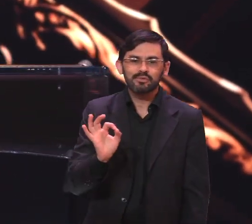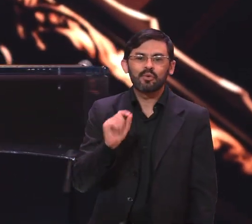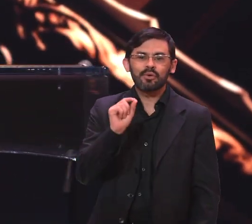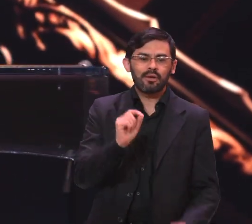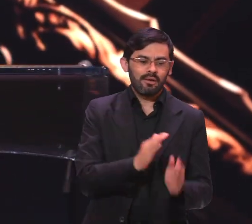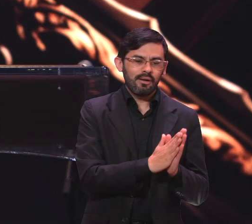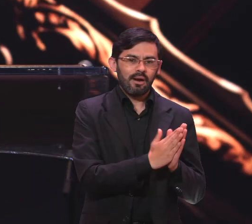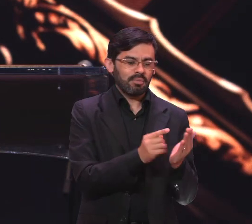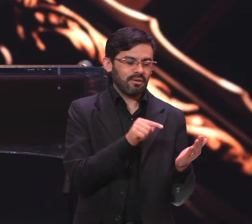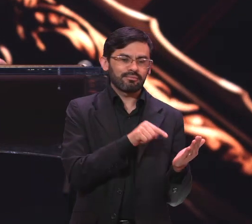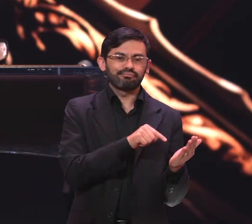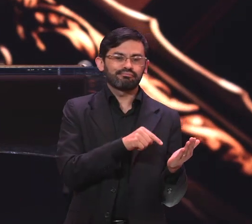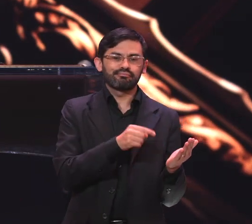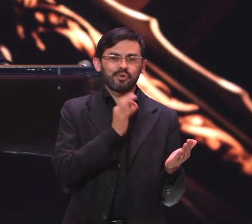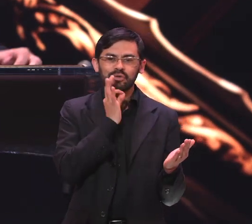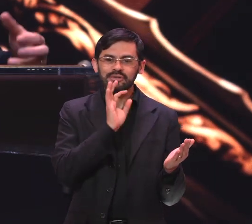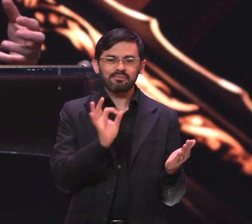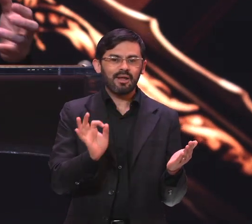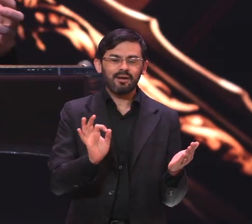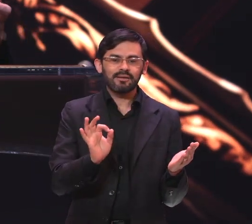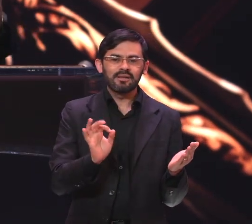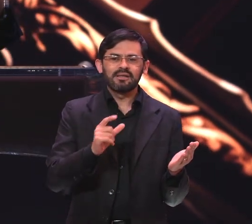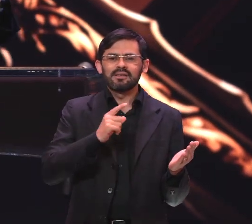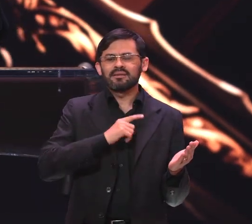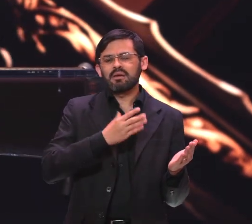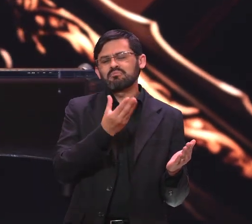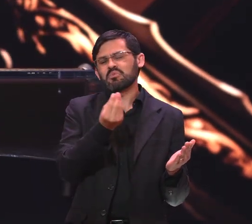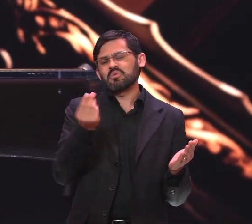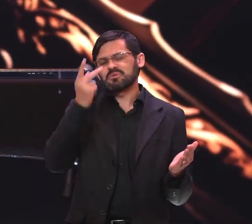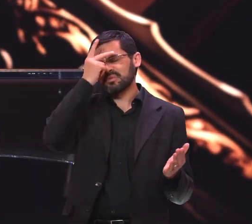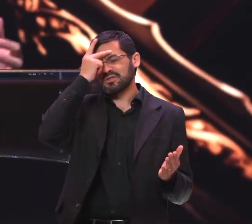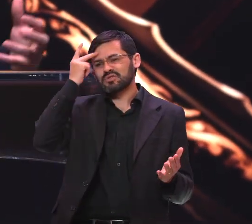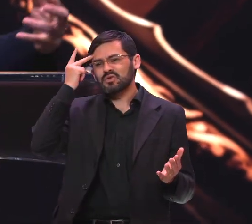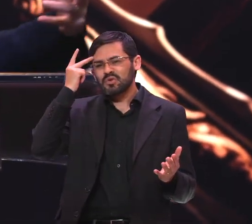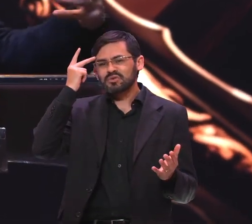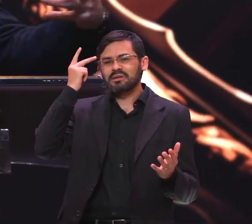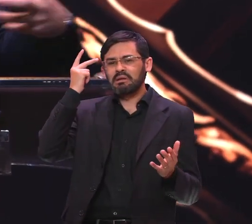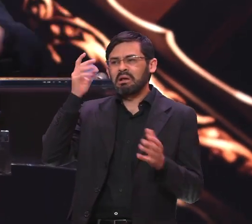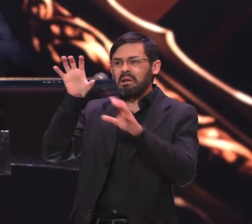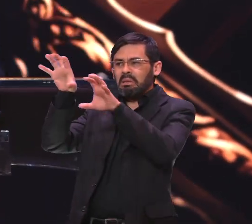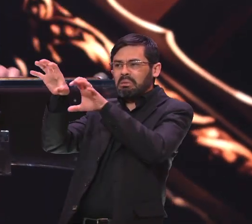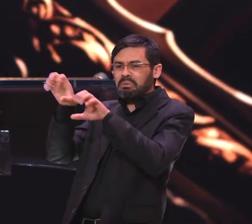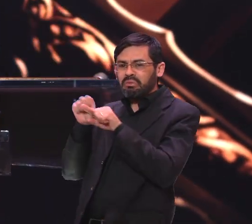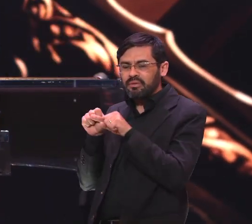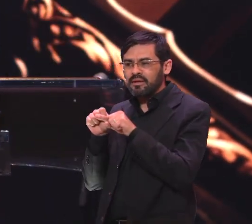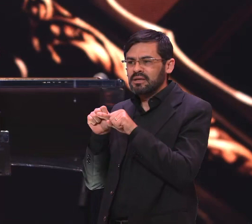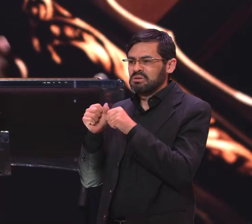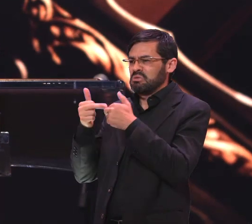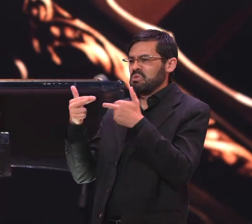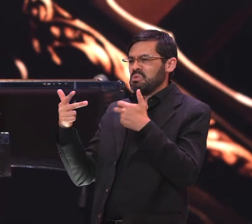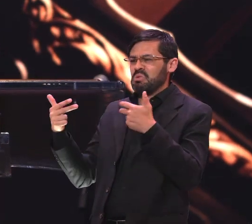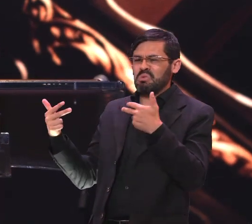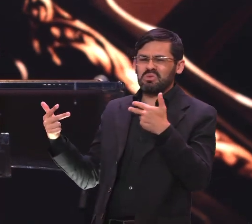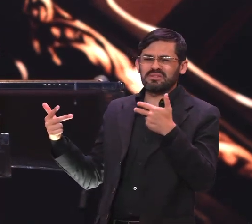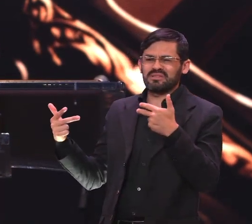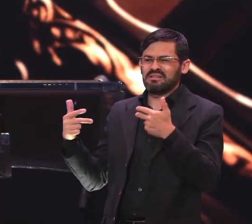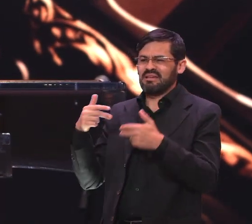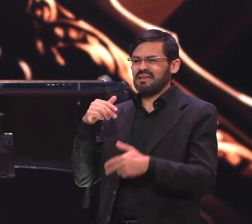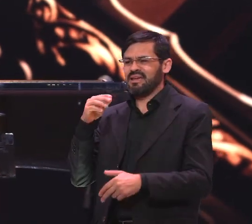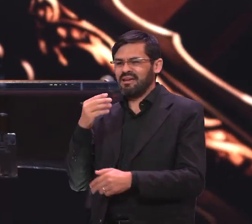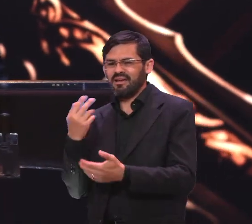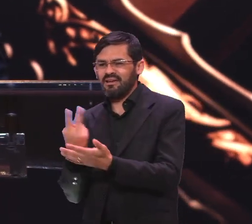a palavra. Tem tanta gente abraçando ideologias, valores errados,